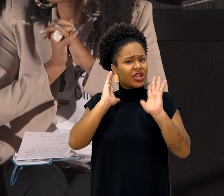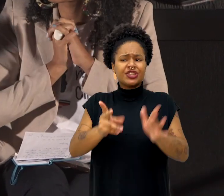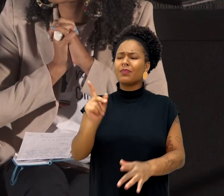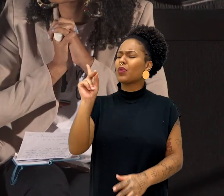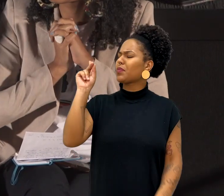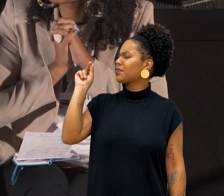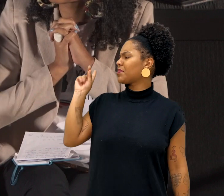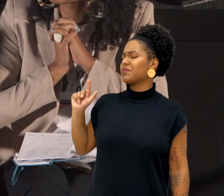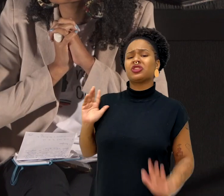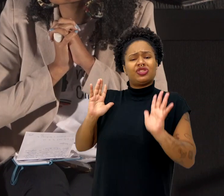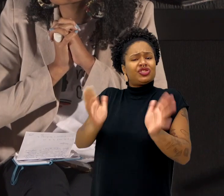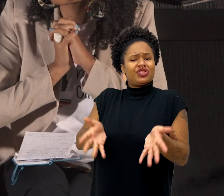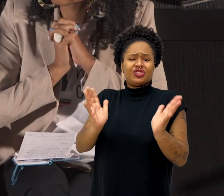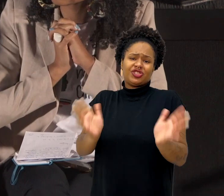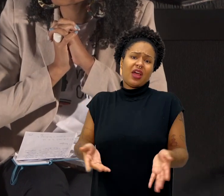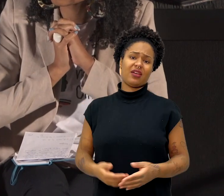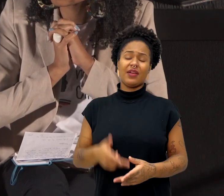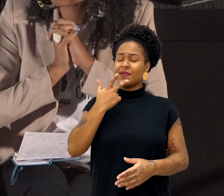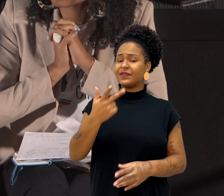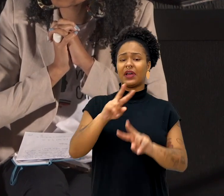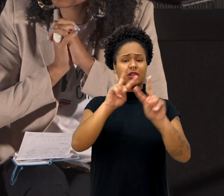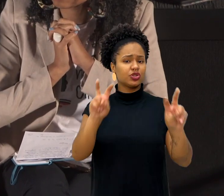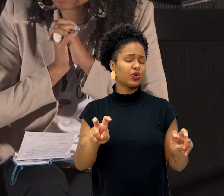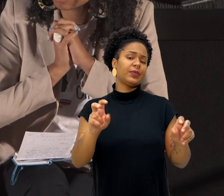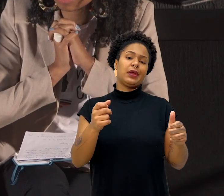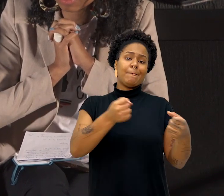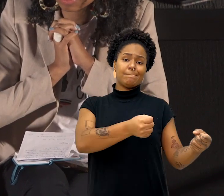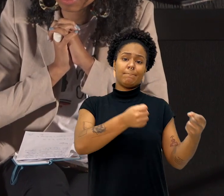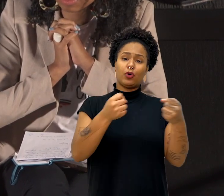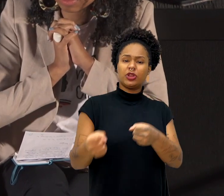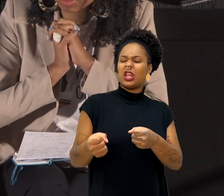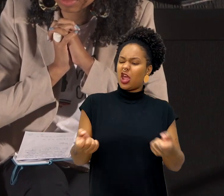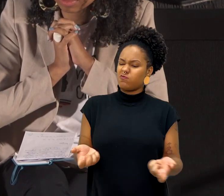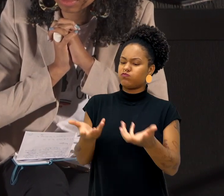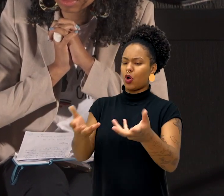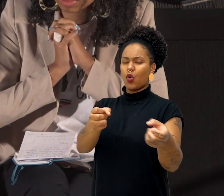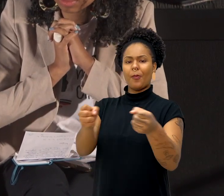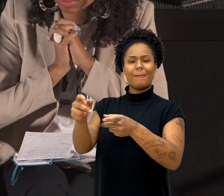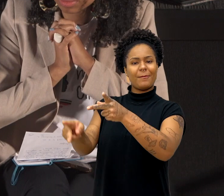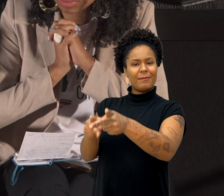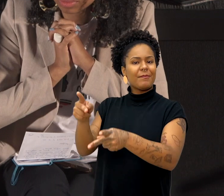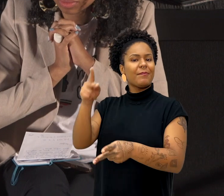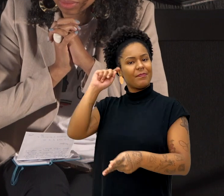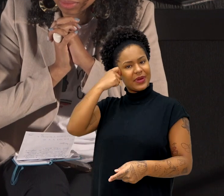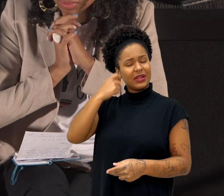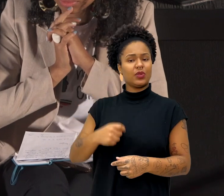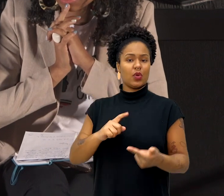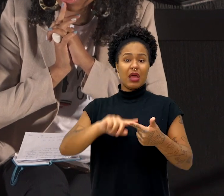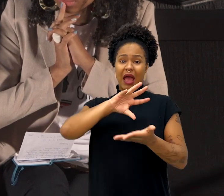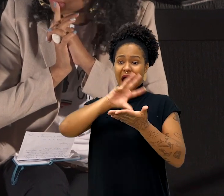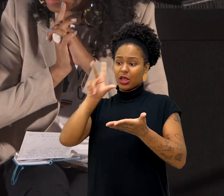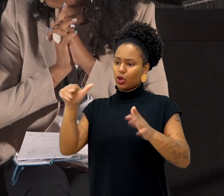tem aqui há muito tempo, falando sobre poder ao povo preto, sobre